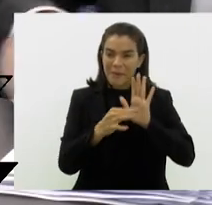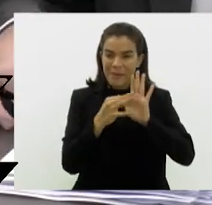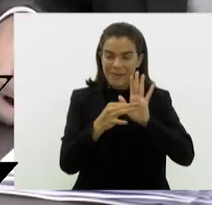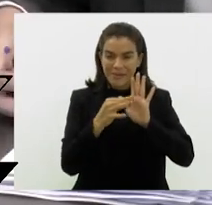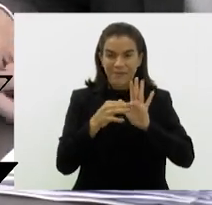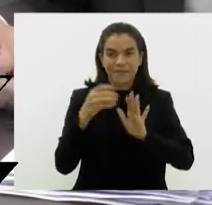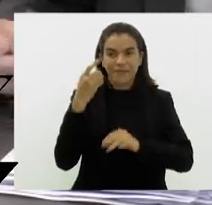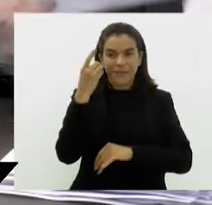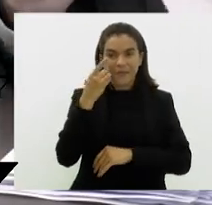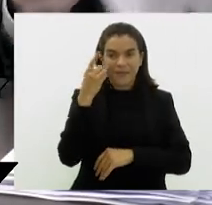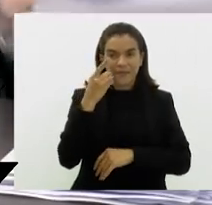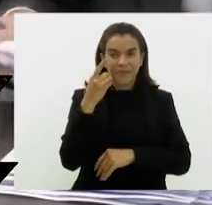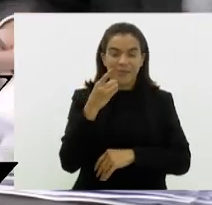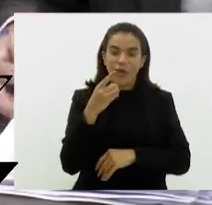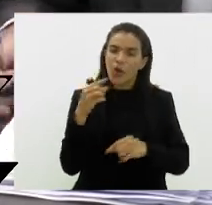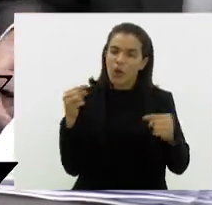Cozolino.